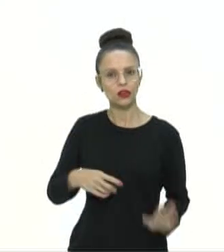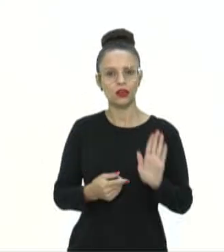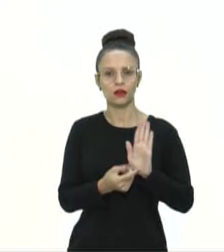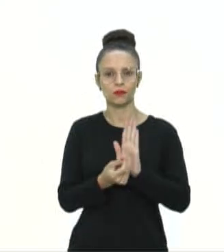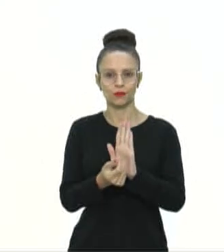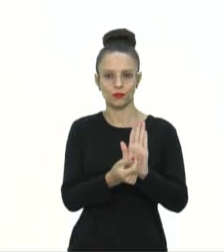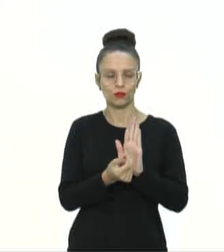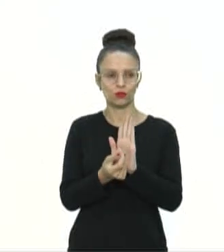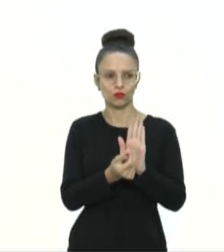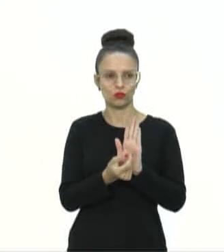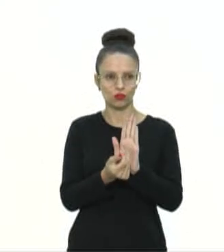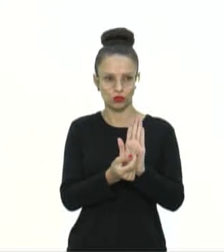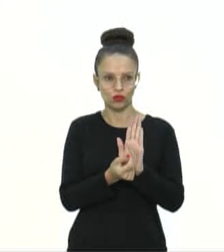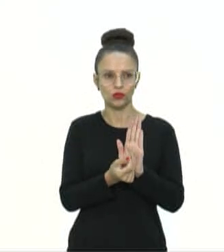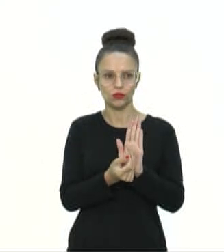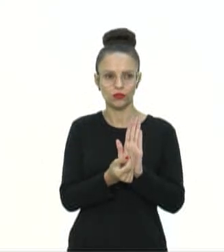burguesia